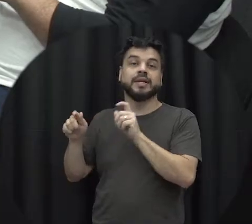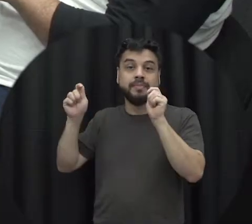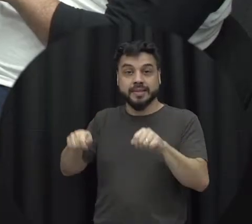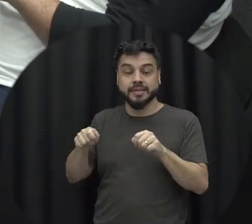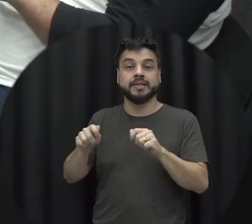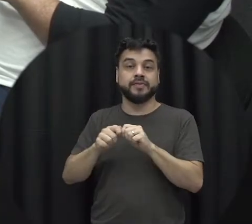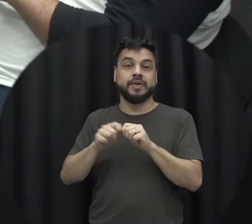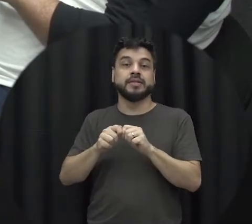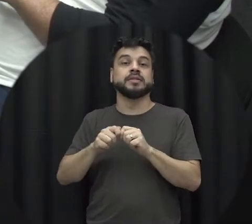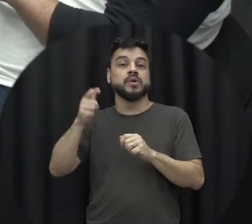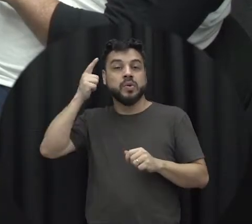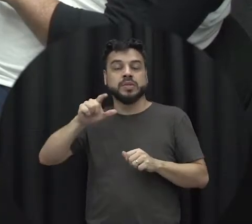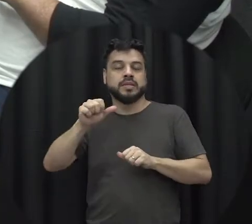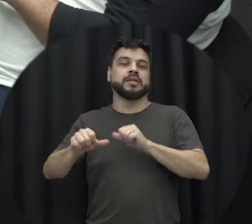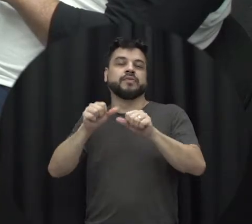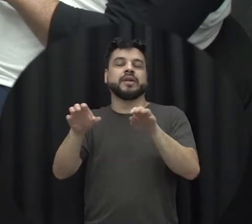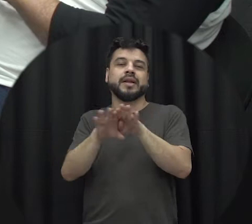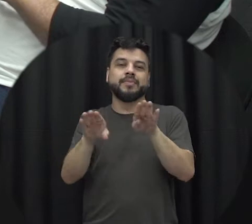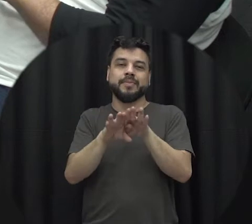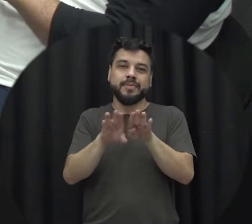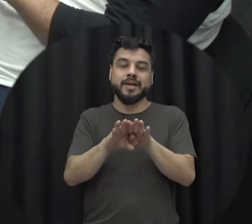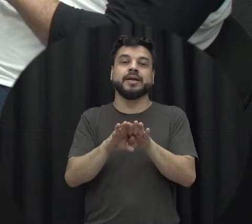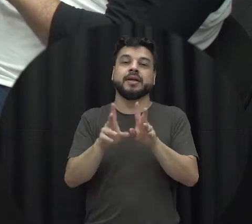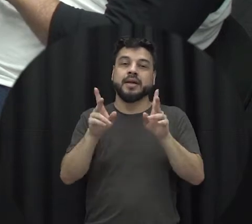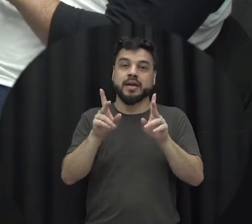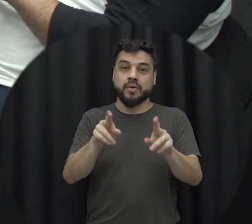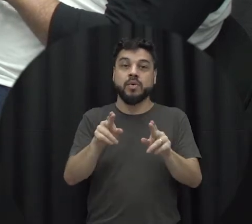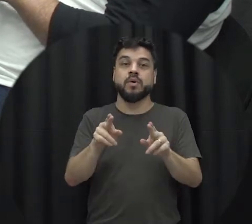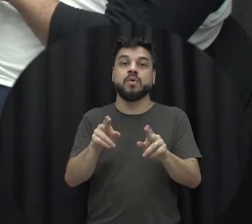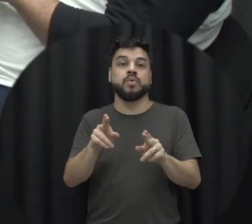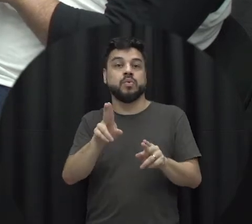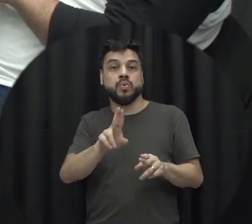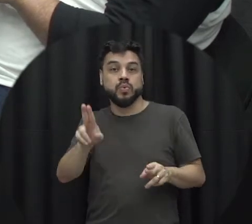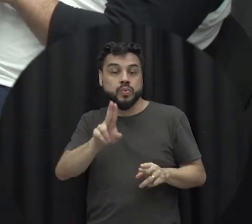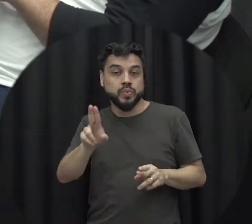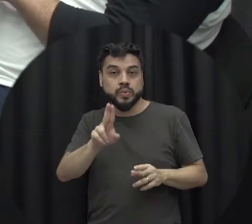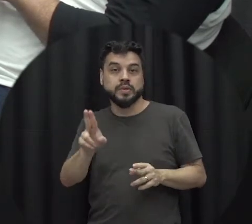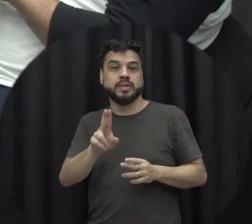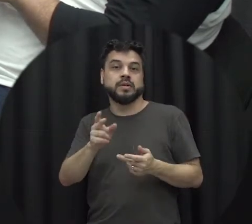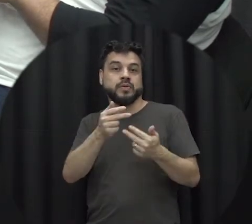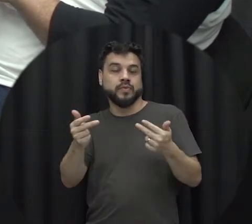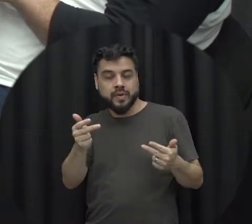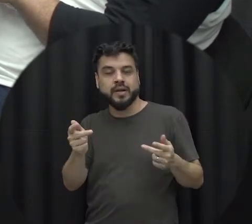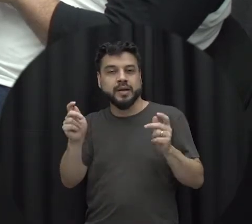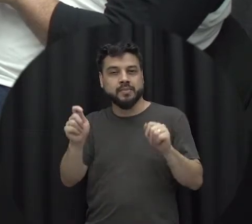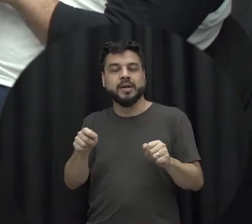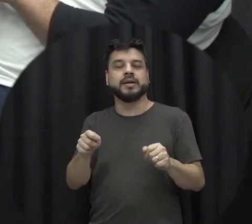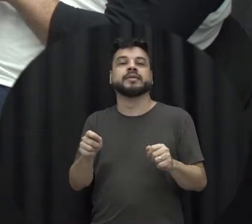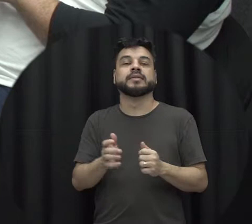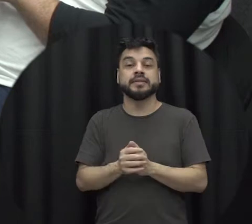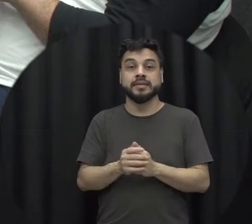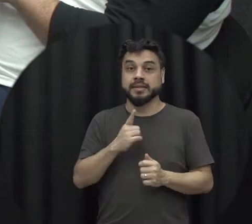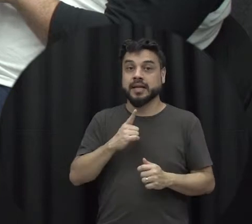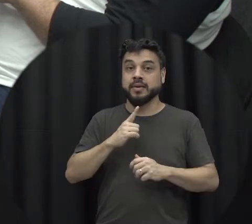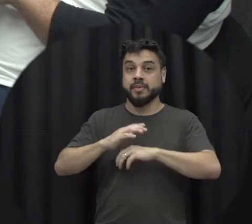gente consegue transformar também poluentes ambientais. Então, a gente já tem um dos papéis da